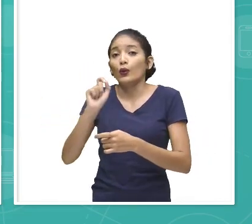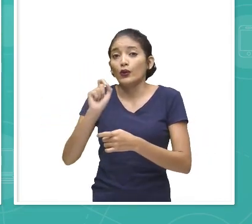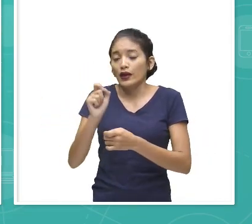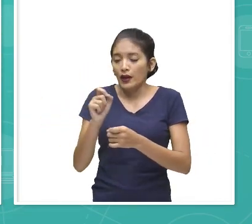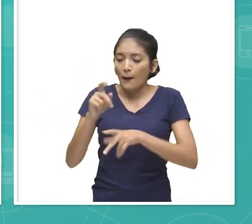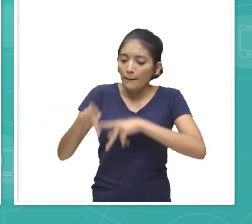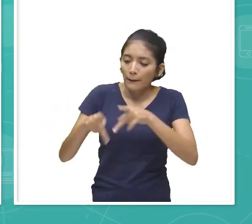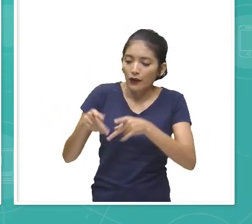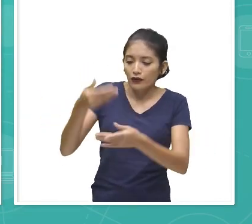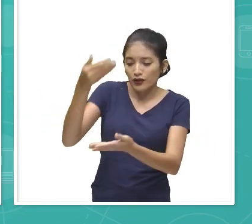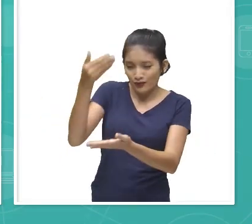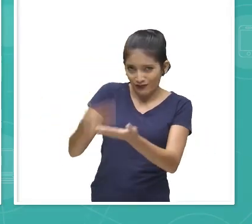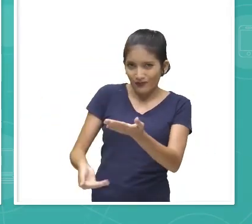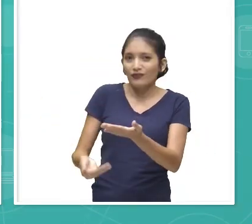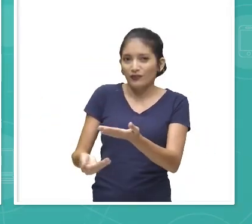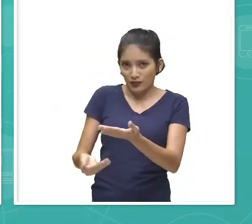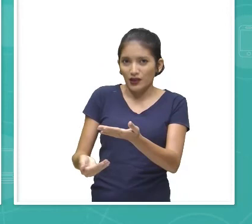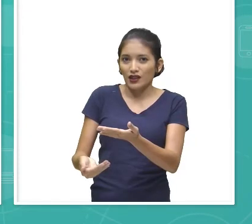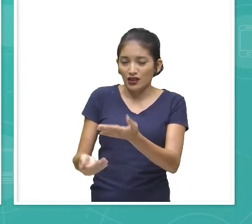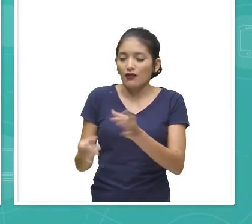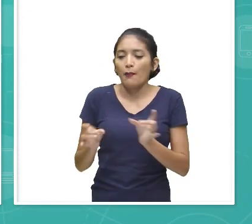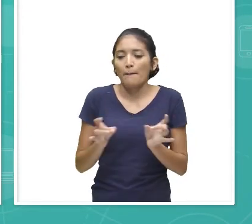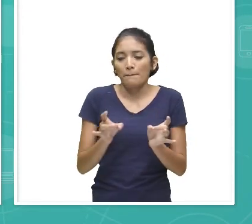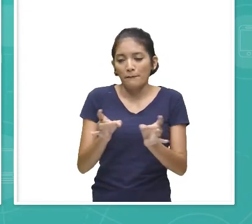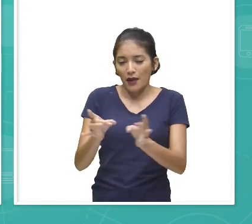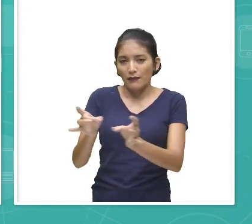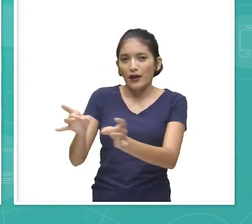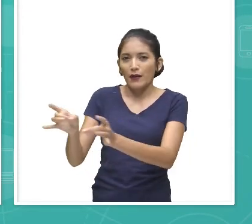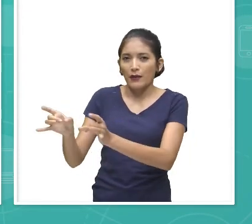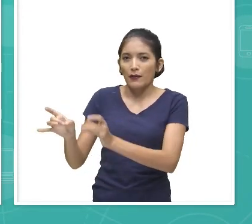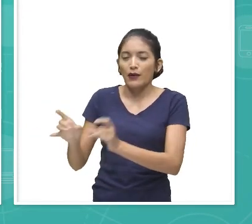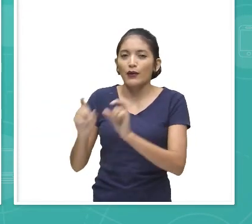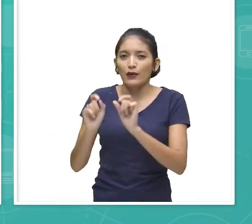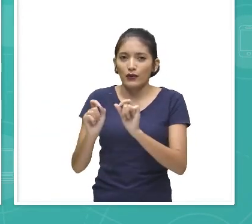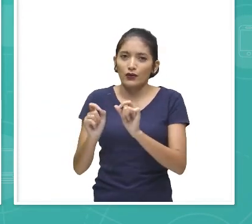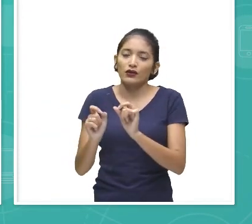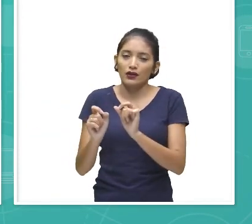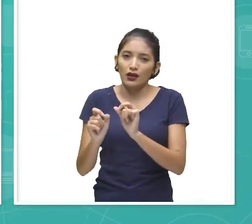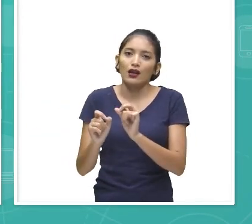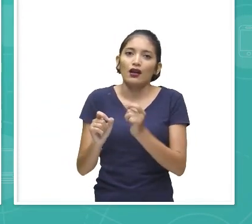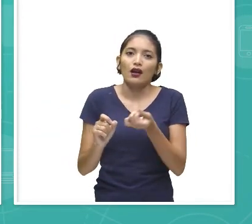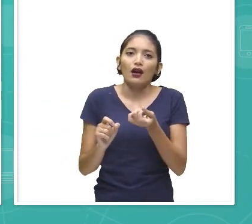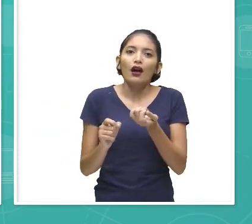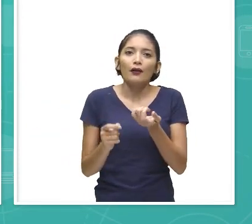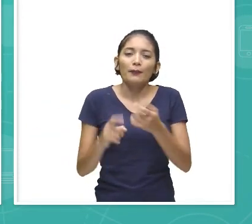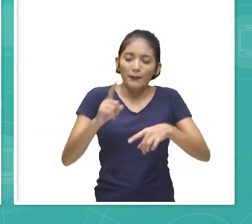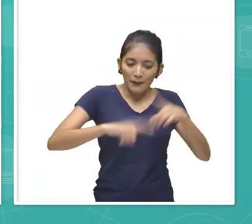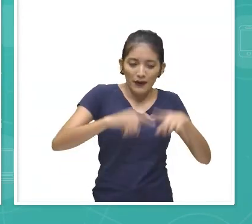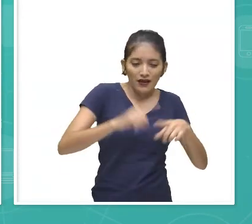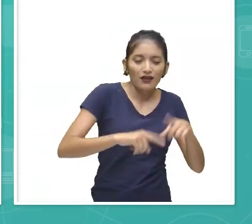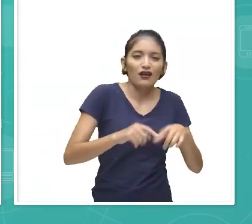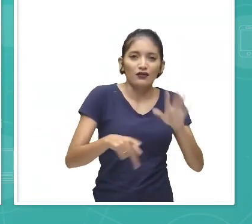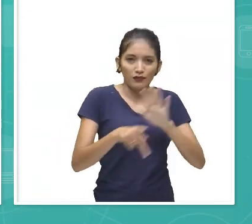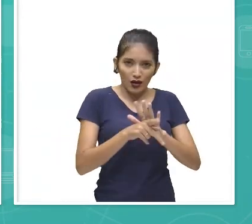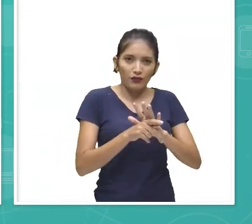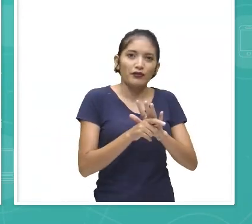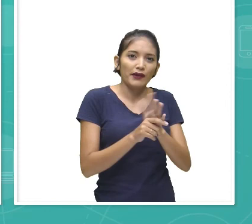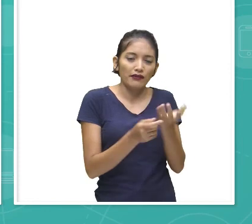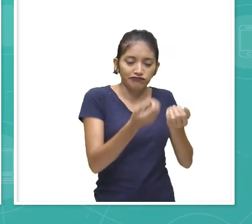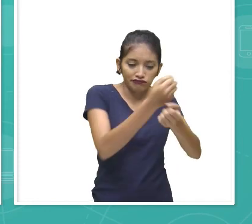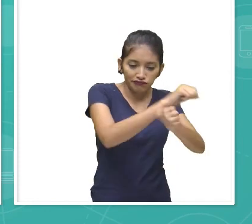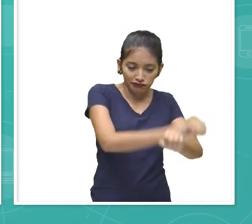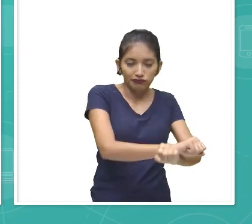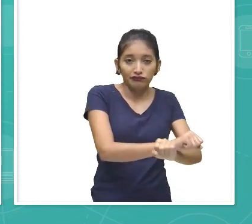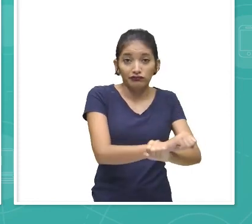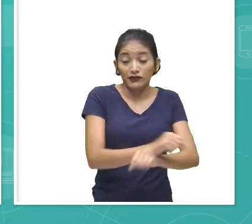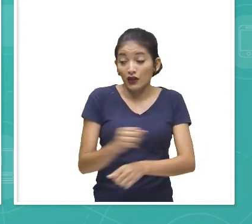os derrotados, né, fossem vendidos como mercadorias, né? As tribos vencedoras, né,